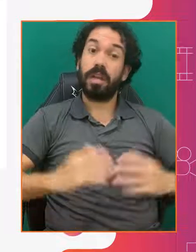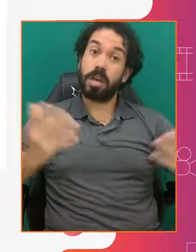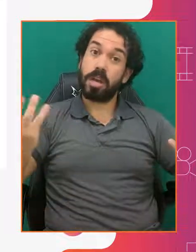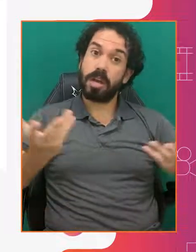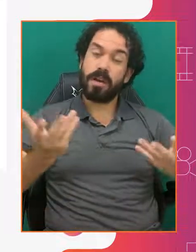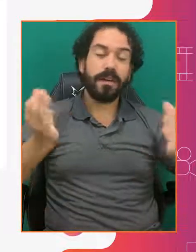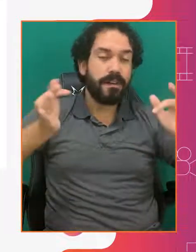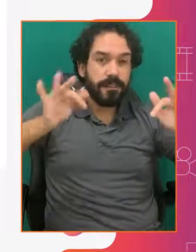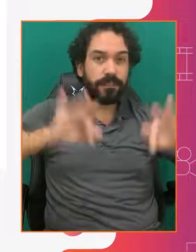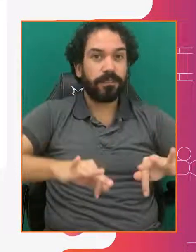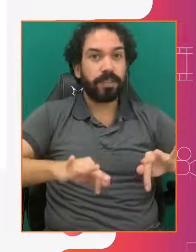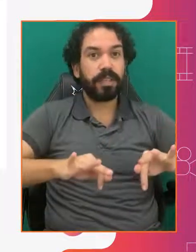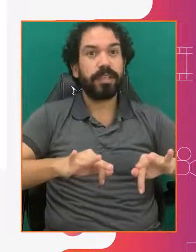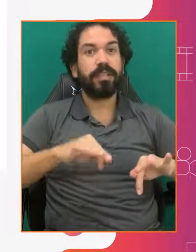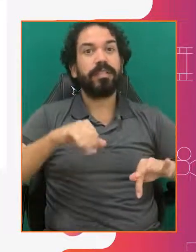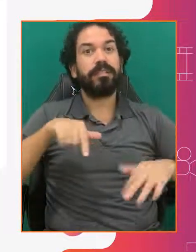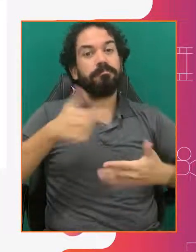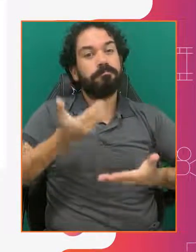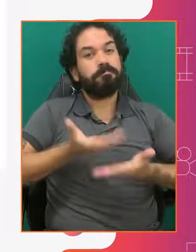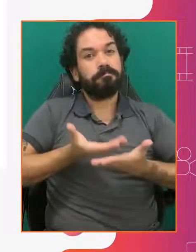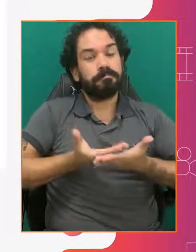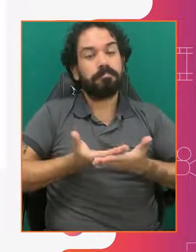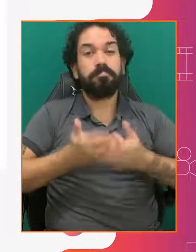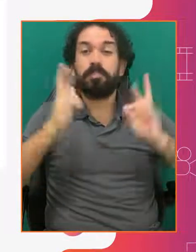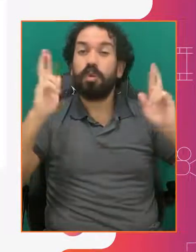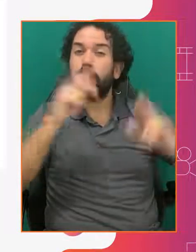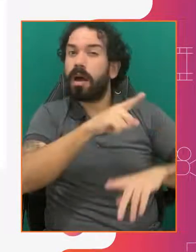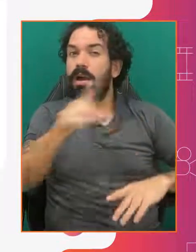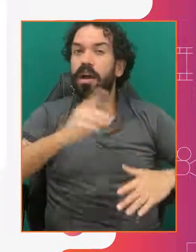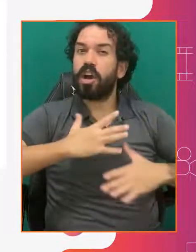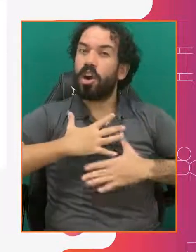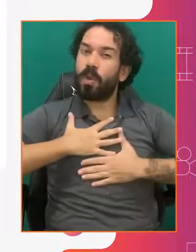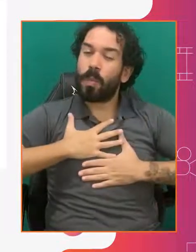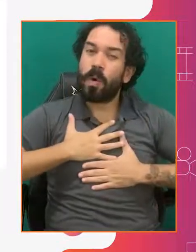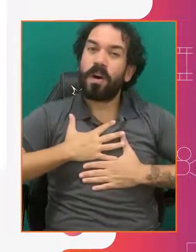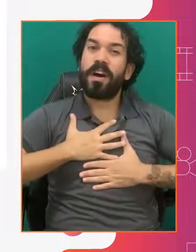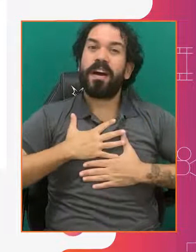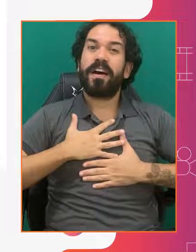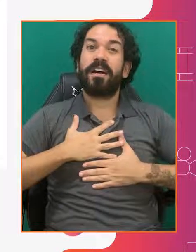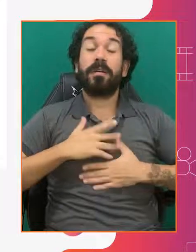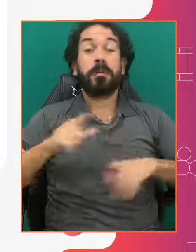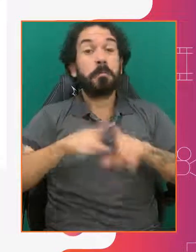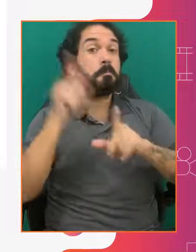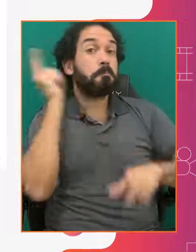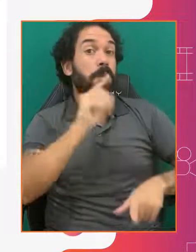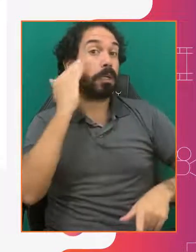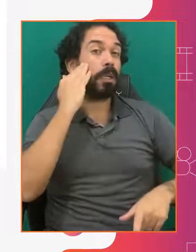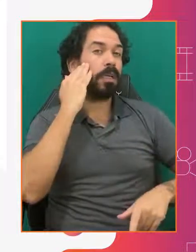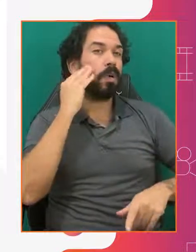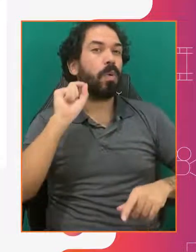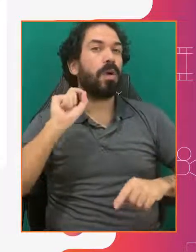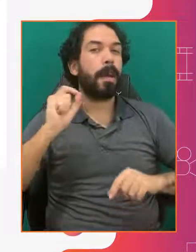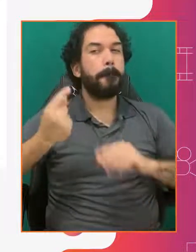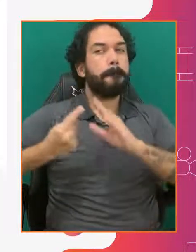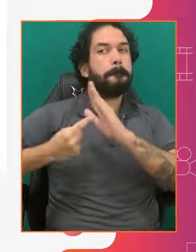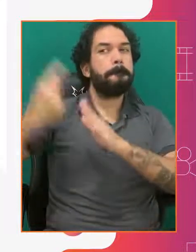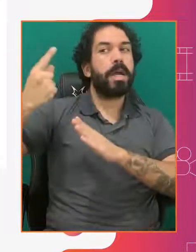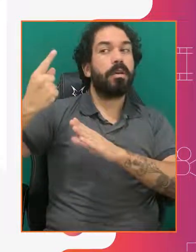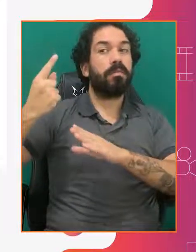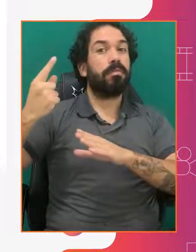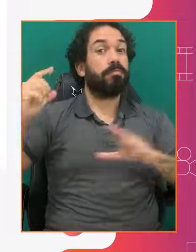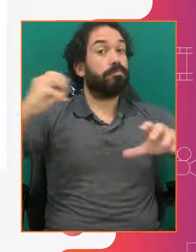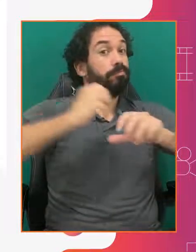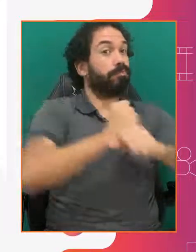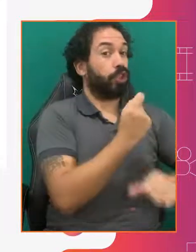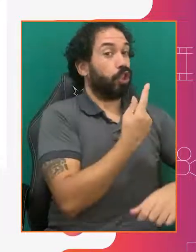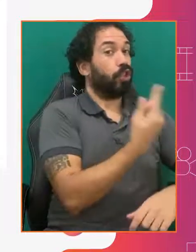isso, eu chego ao fim dessa unidade. Espero que tenham gostado e entendido o que é o primeiro dos 12